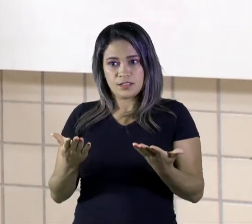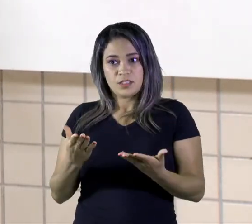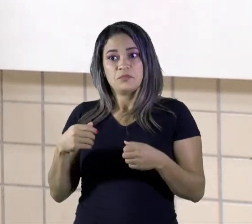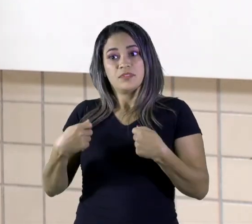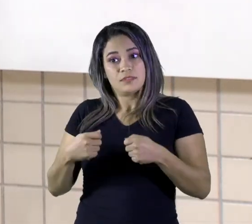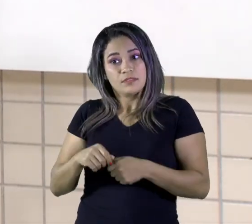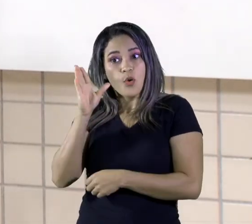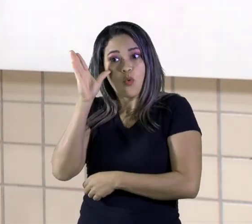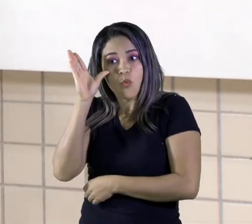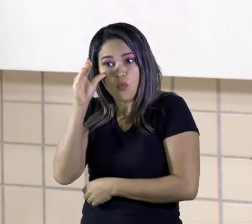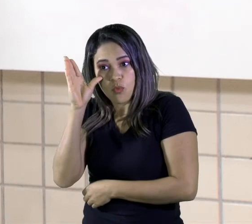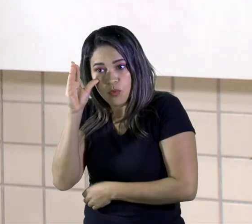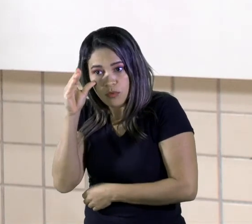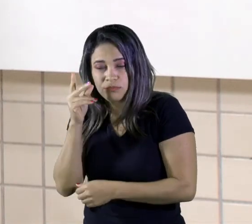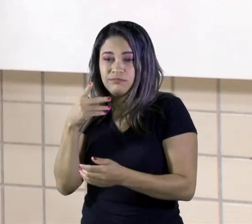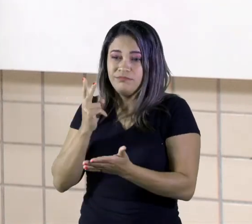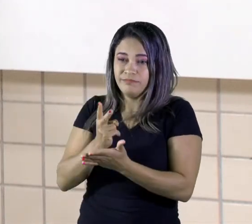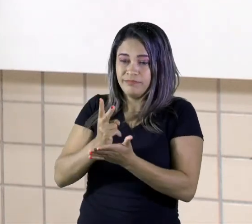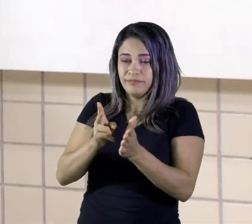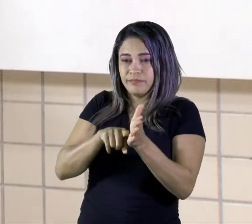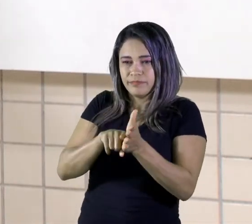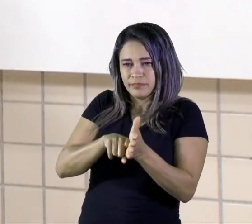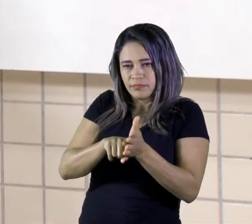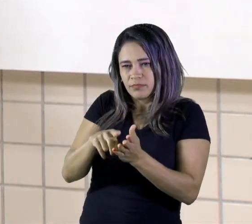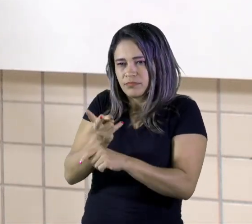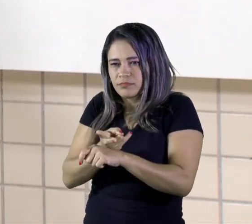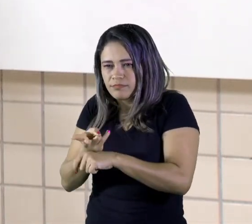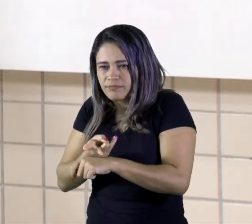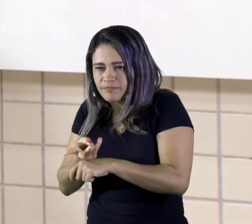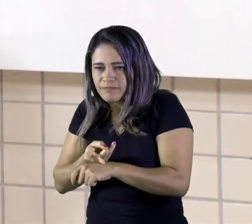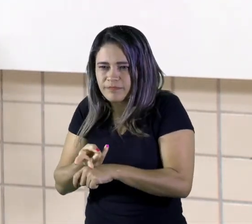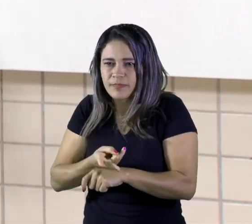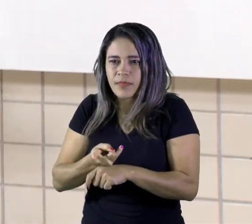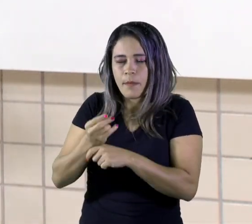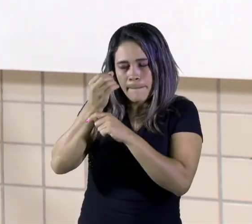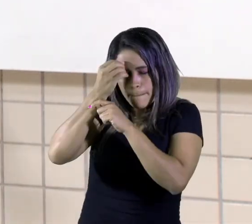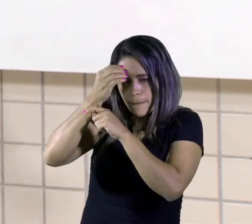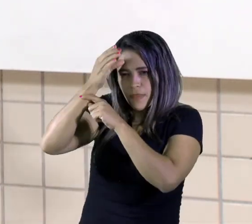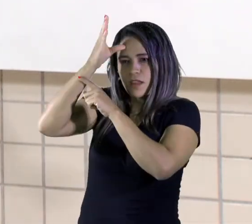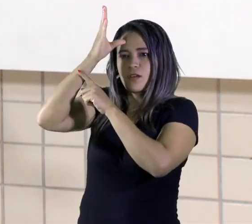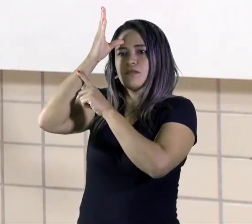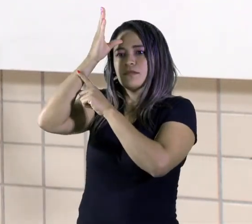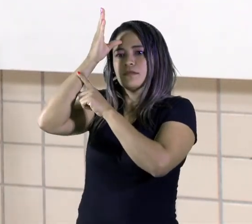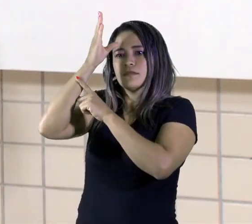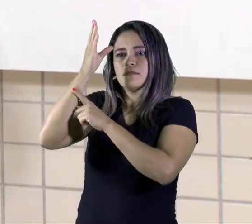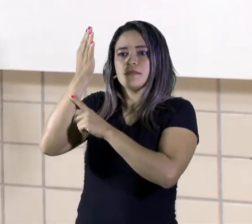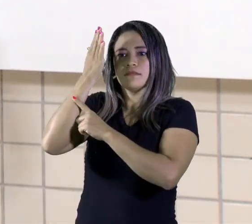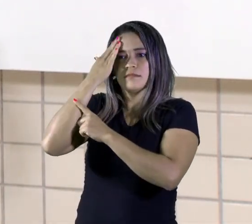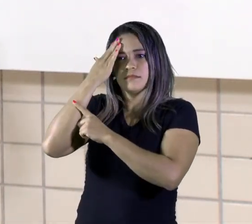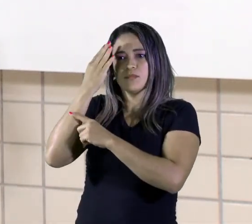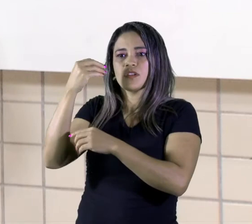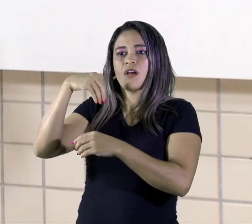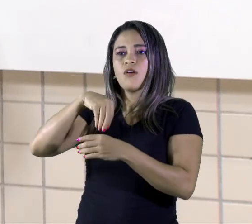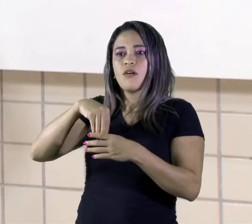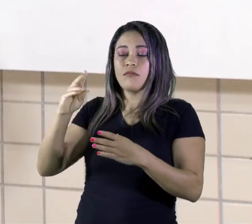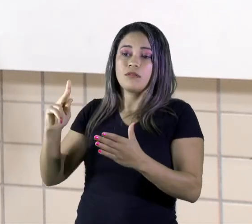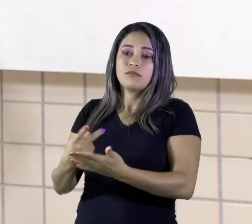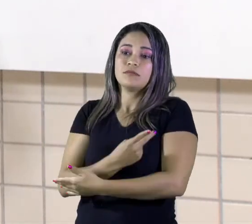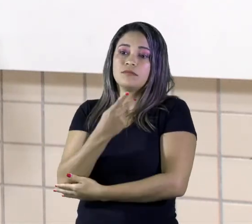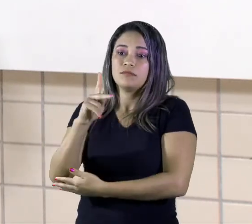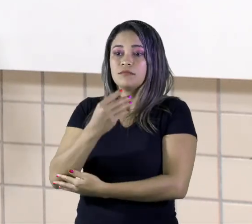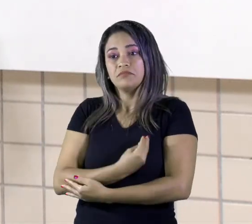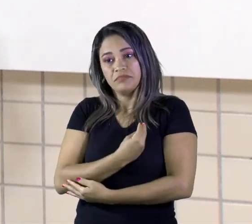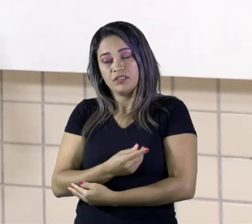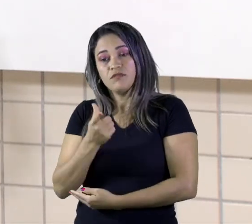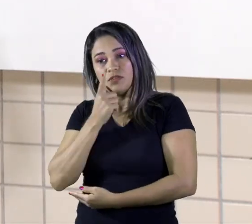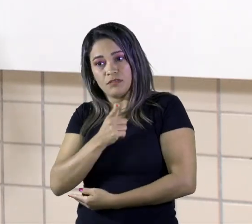curioso, sempre pesquisar, sempre buscar mais conhecimentos para estar por dentro do que acontece na sua vida. Assim você vai